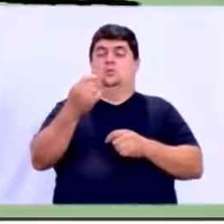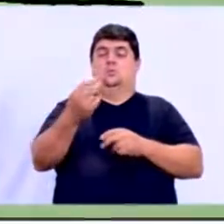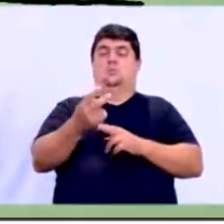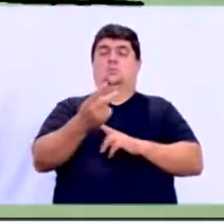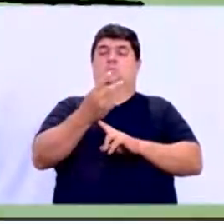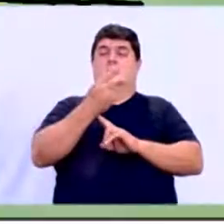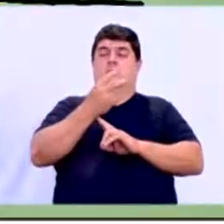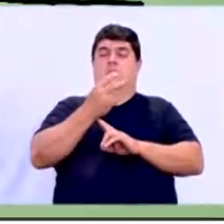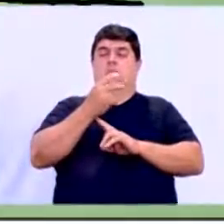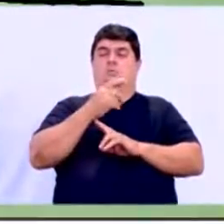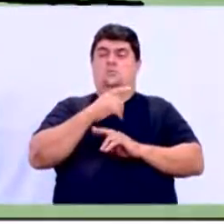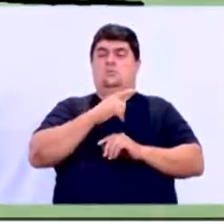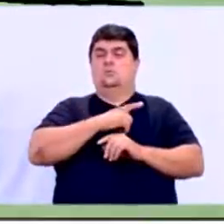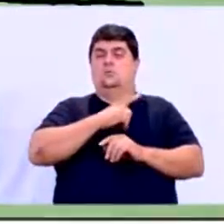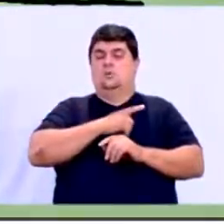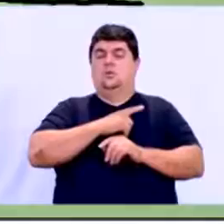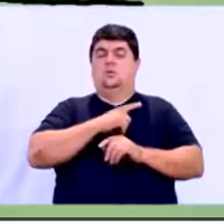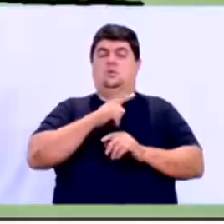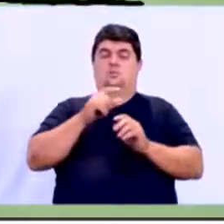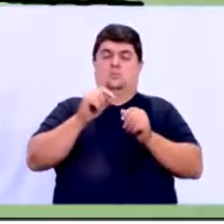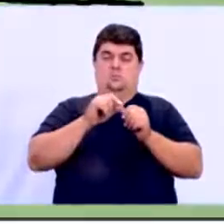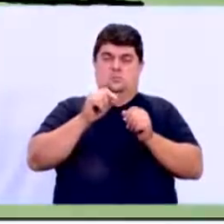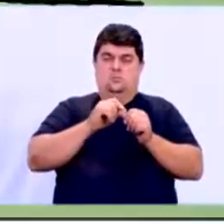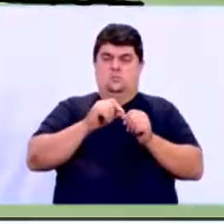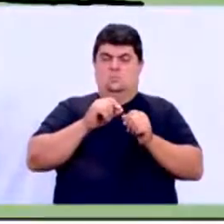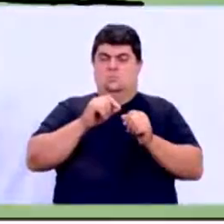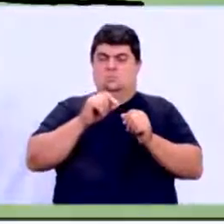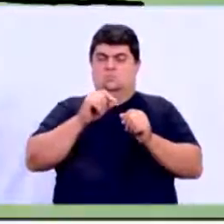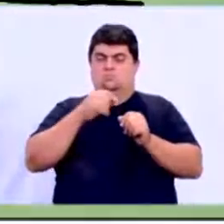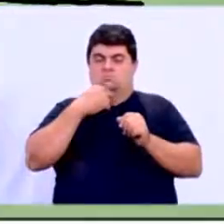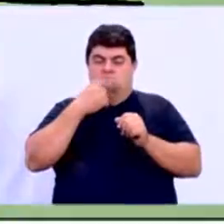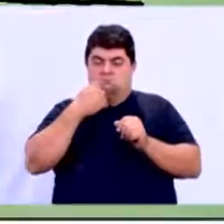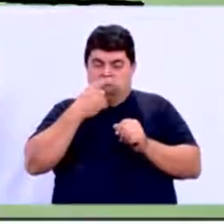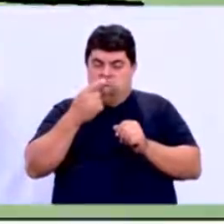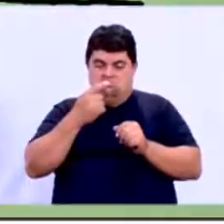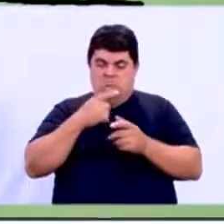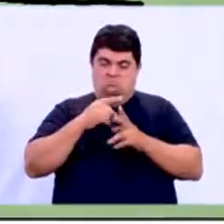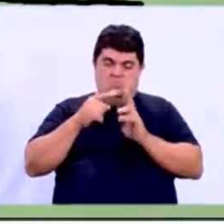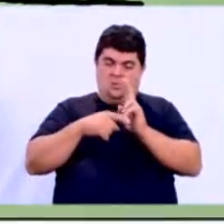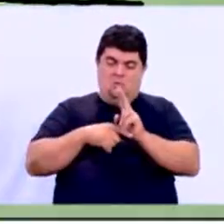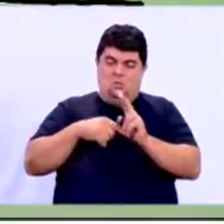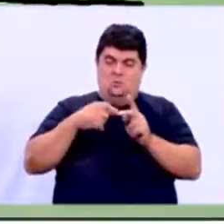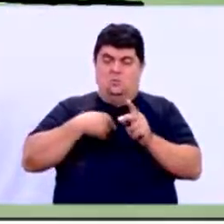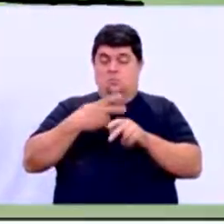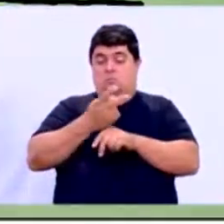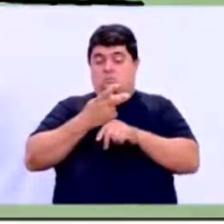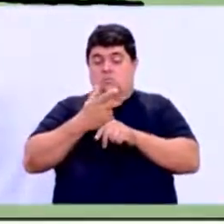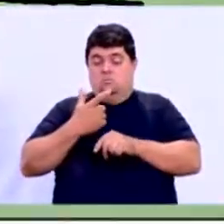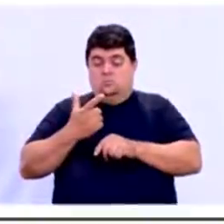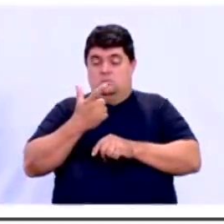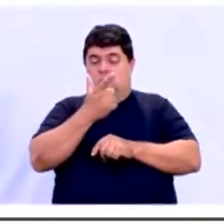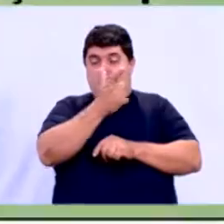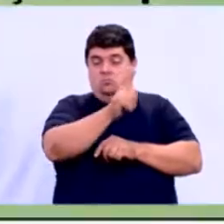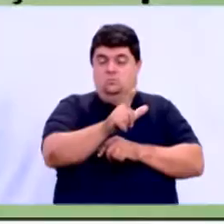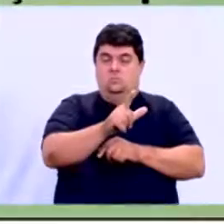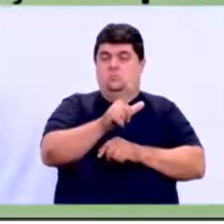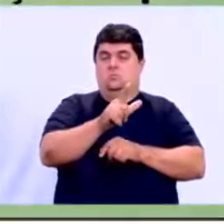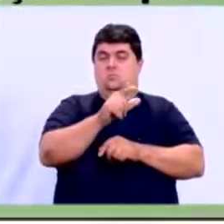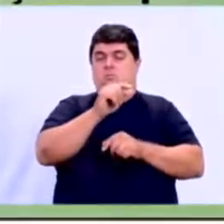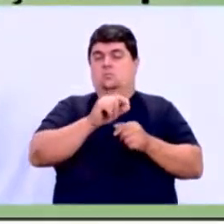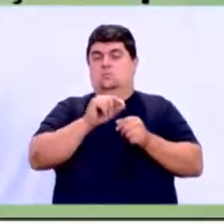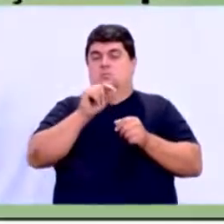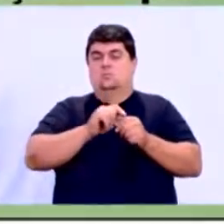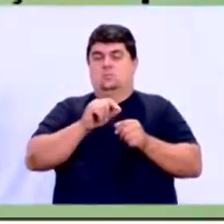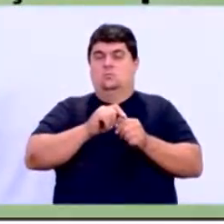de recursos próprios, né? Ou seja, quando você não dispõe de recursos, então busca-se o financiamento, que foi o que